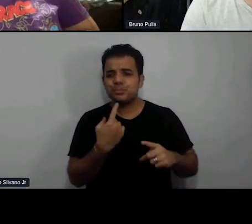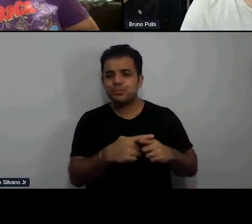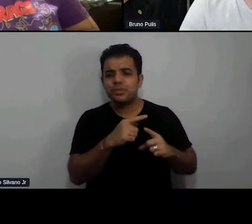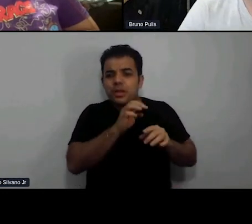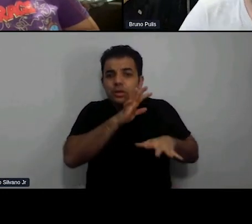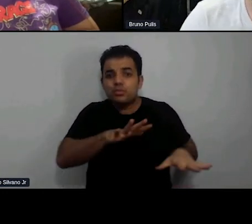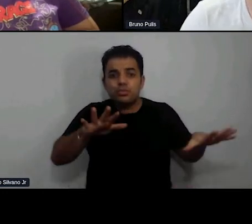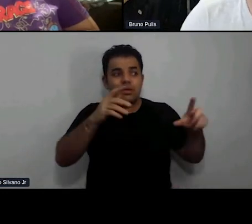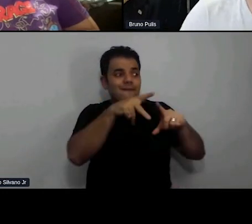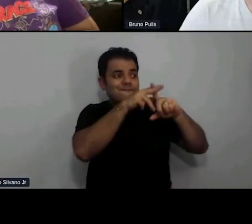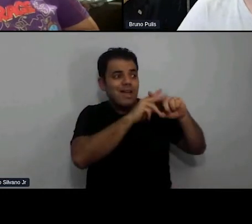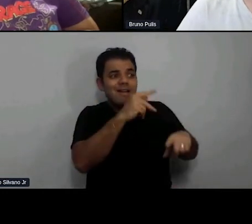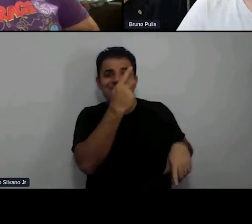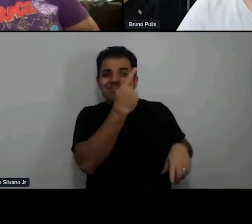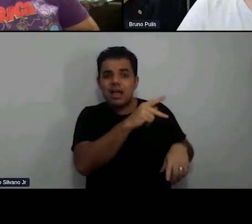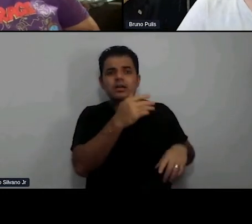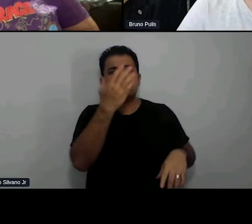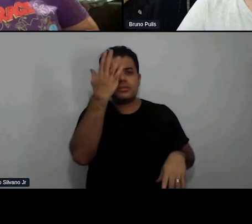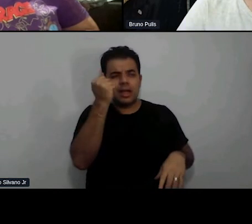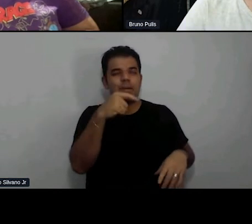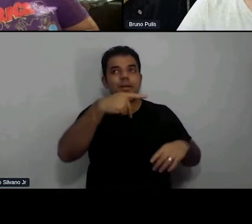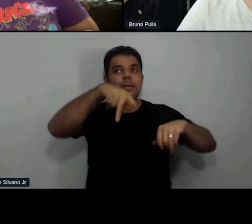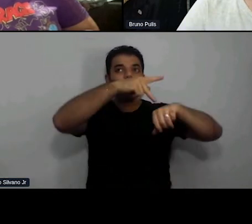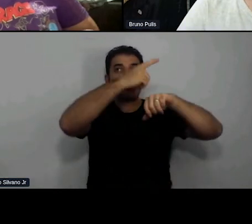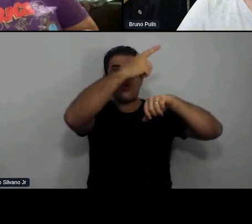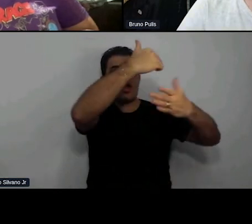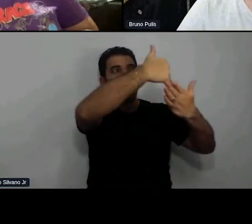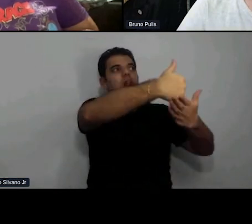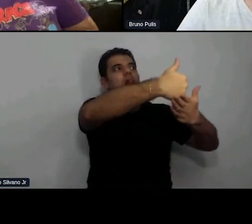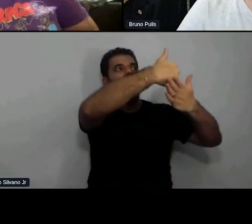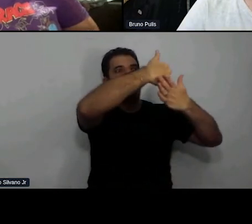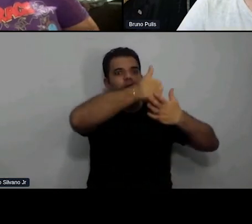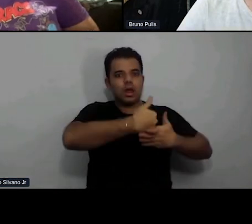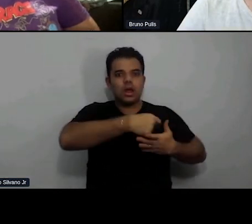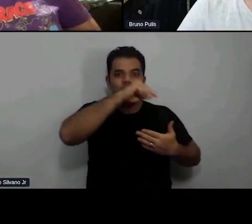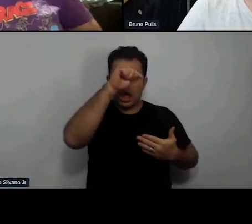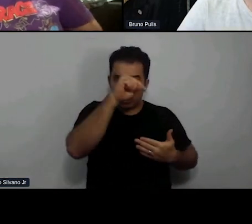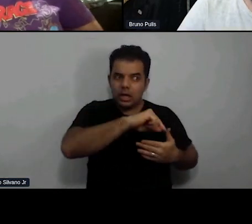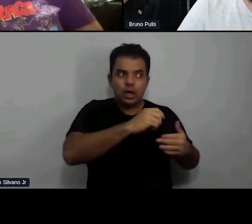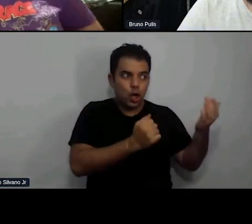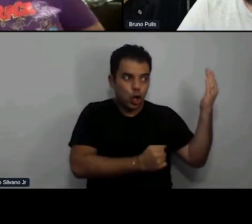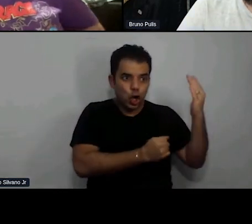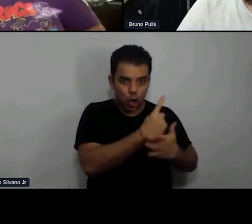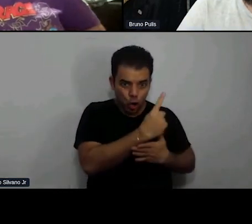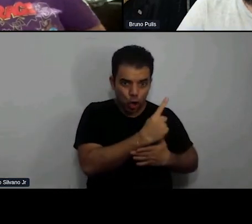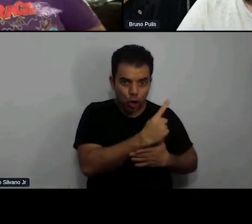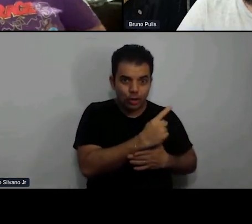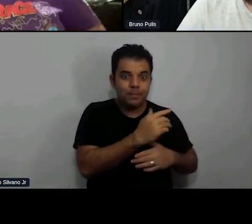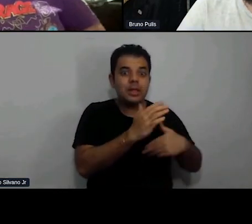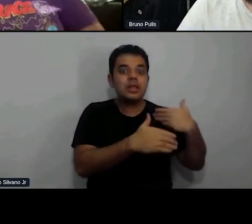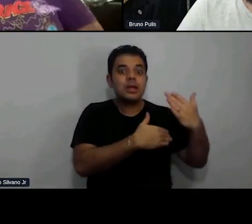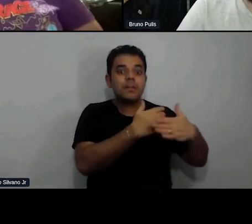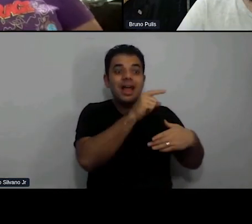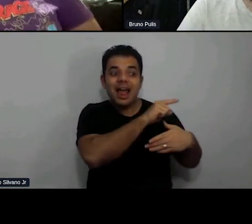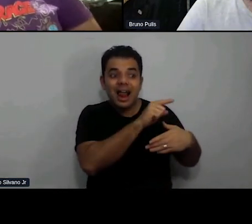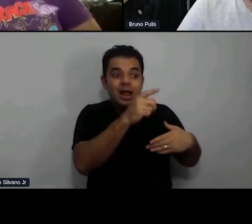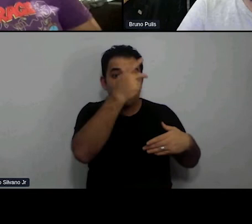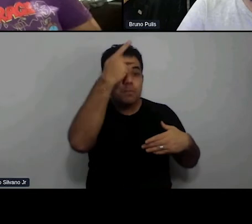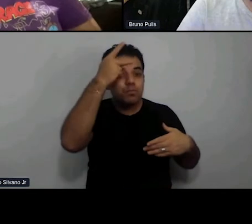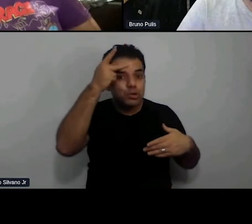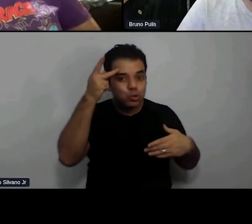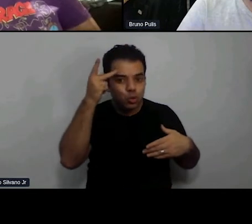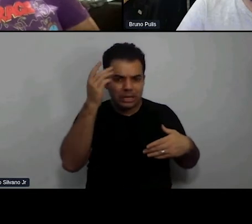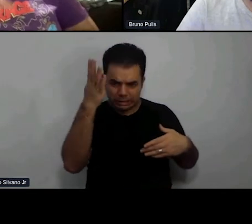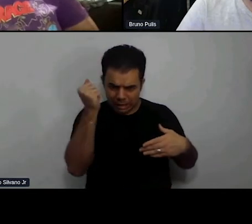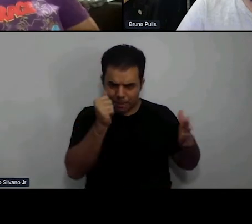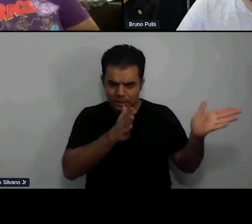que essas ferramentas foram importadas por essas pessoas, por pessoas brasileiras, contudo, são pessoas que não têm conhecimento de